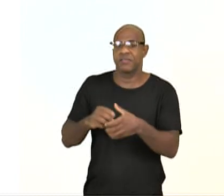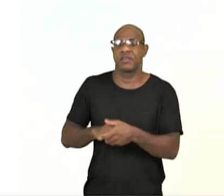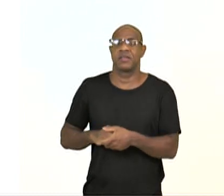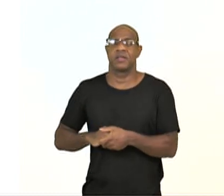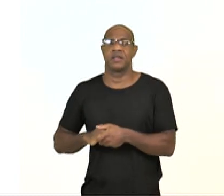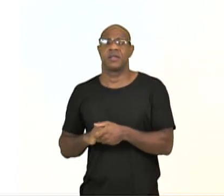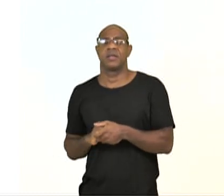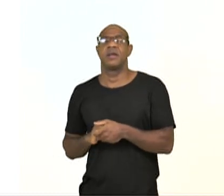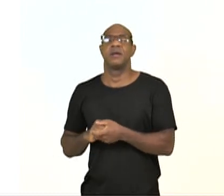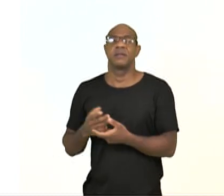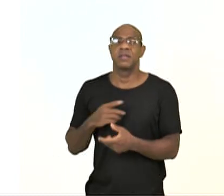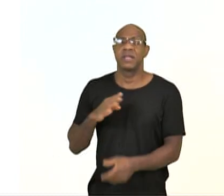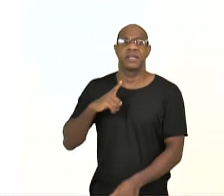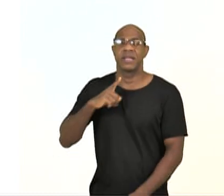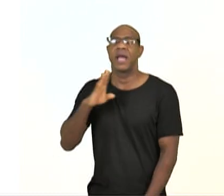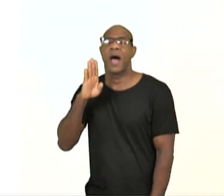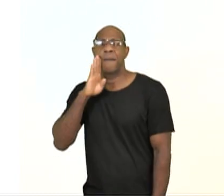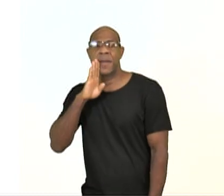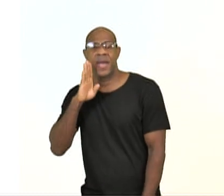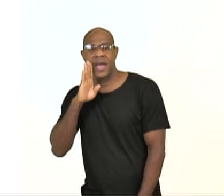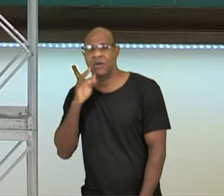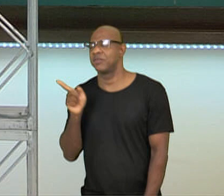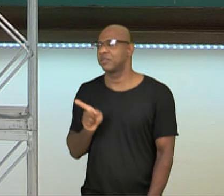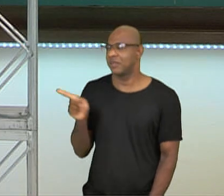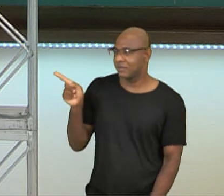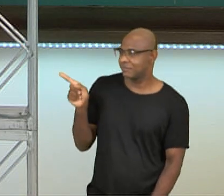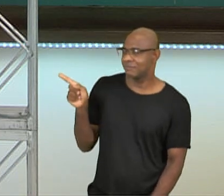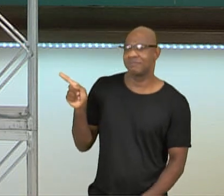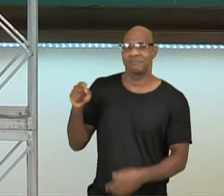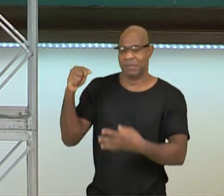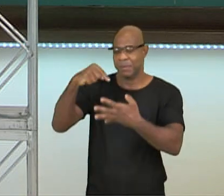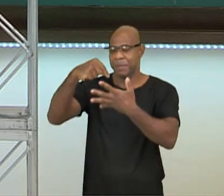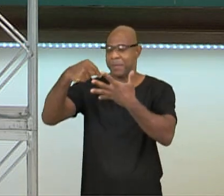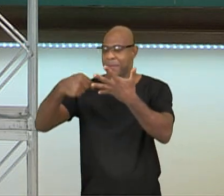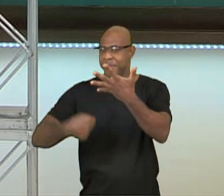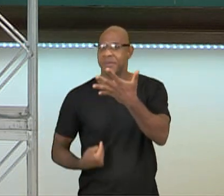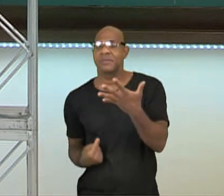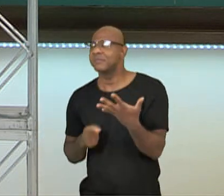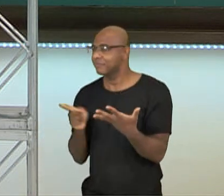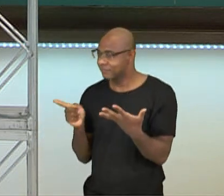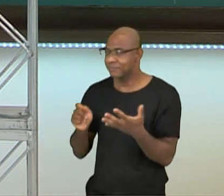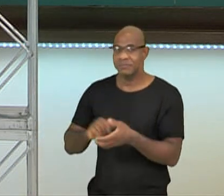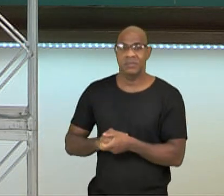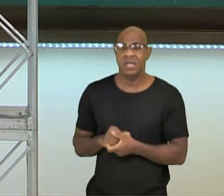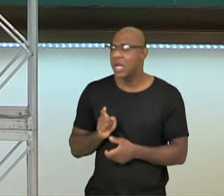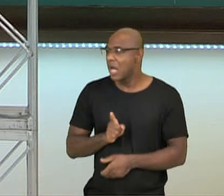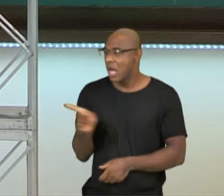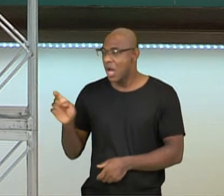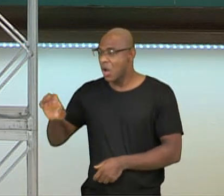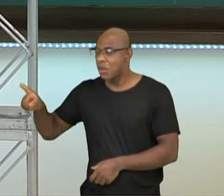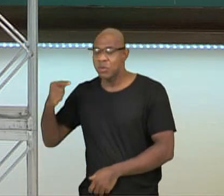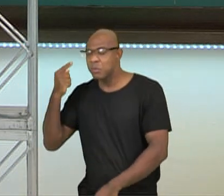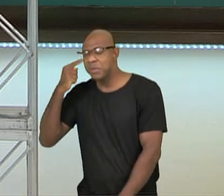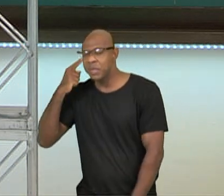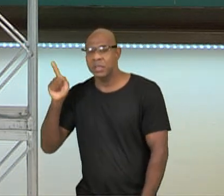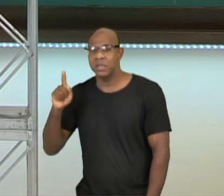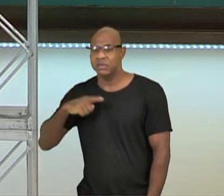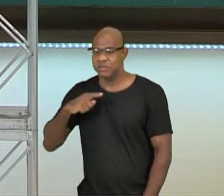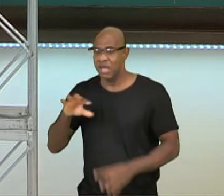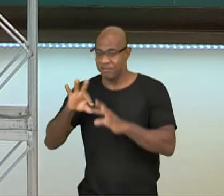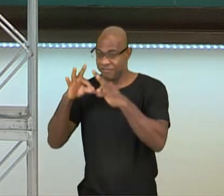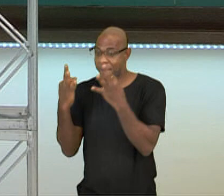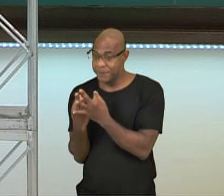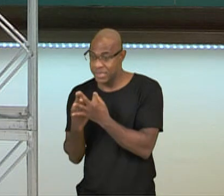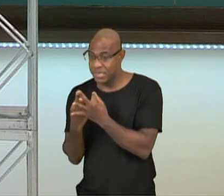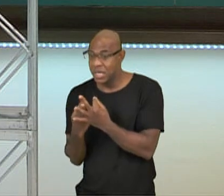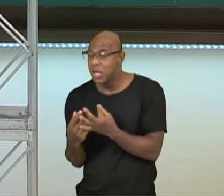a Bélgica. A gente vai conversar também. Então ali os países entraram e não pensaram que tinha ali famílias,